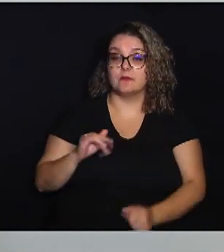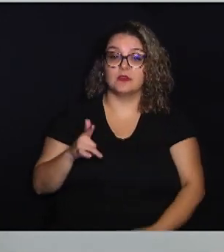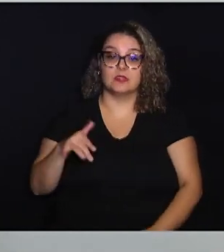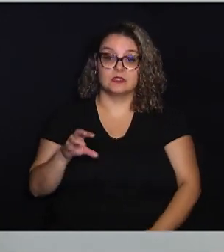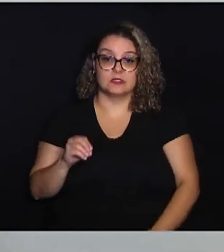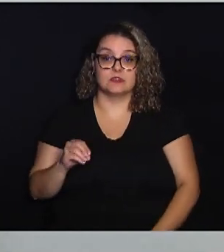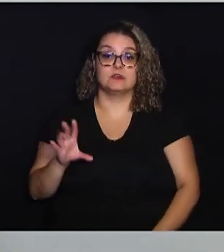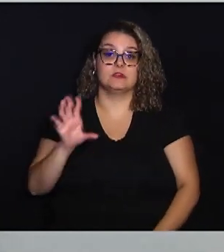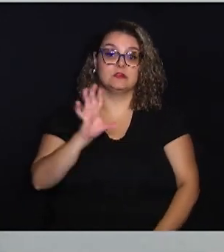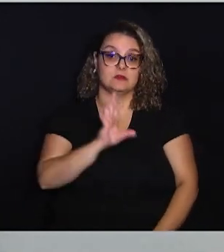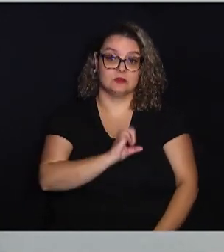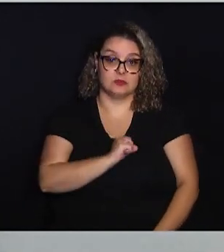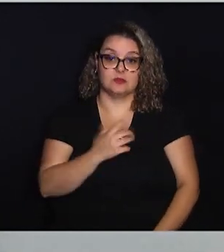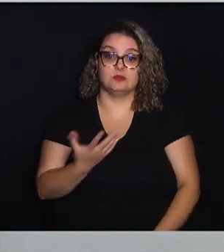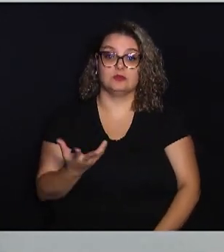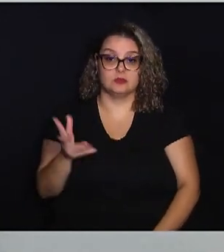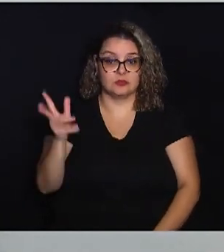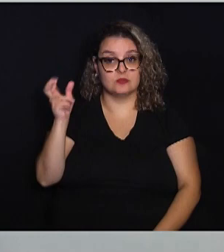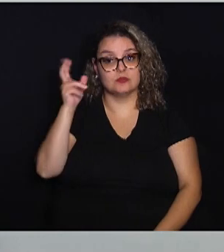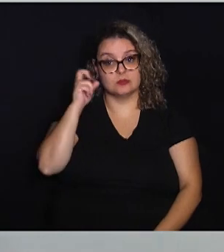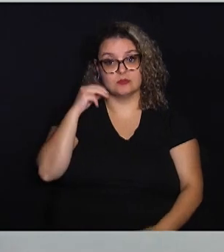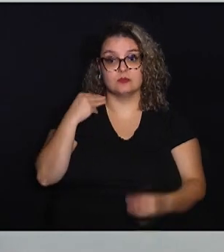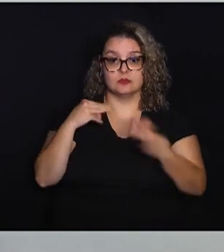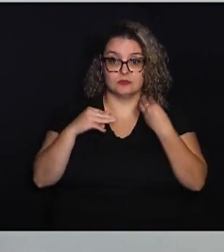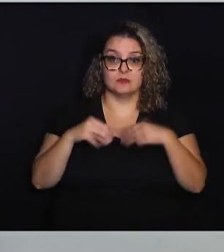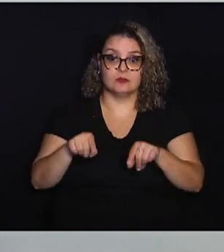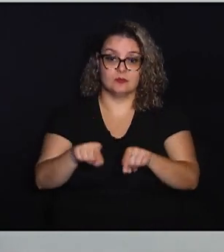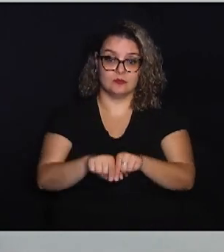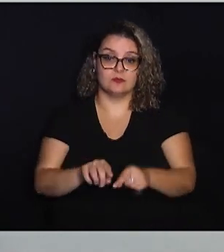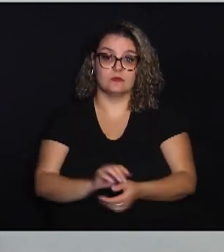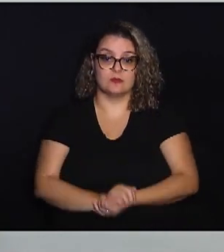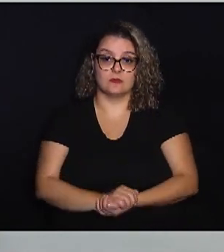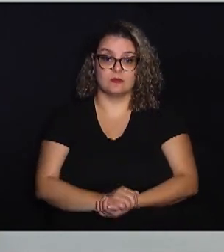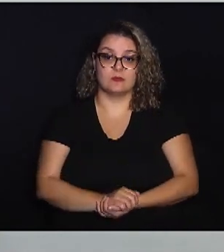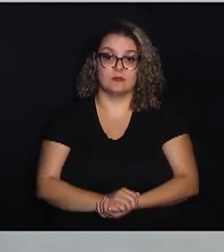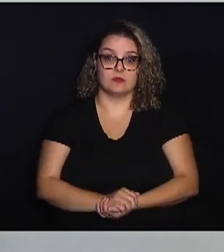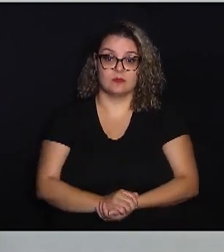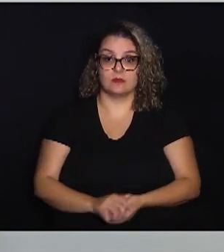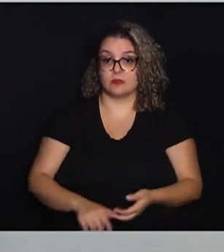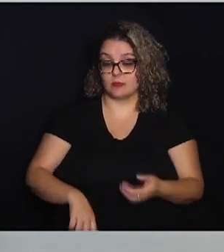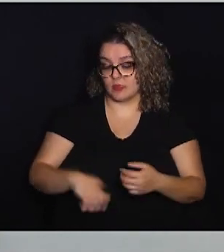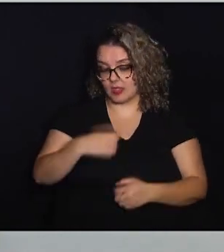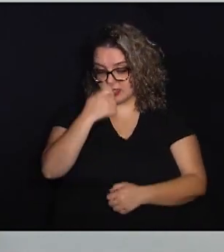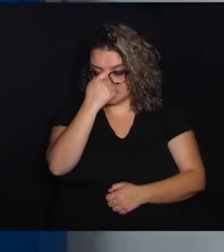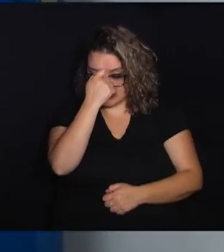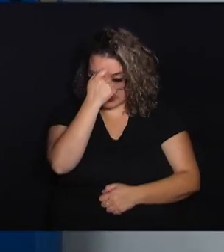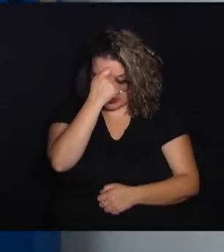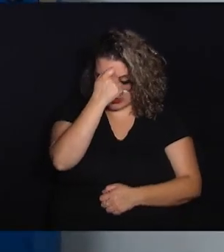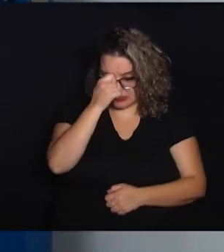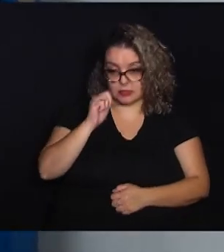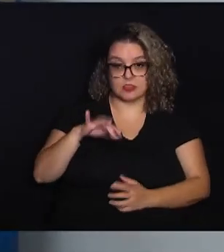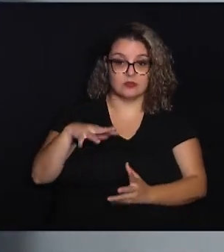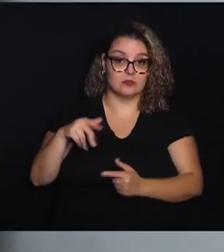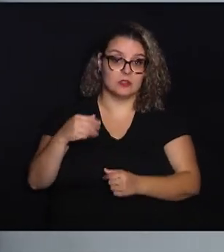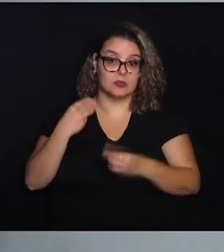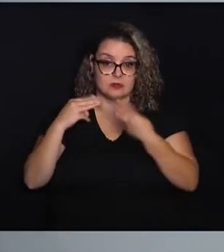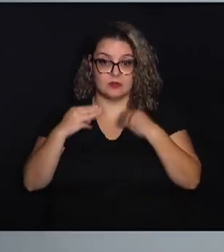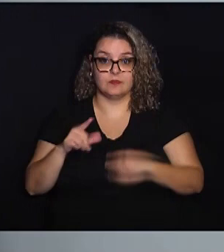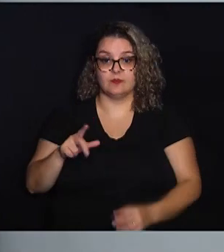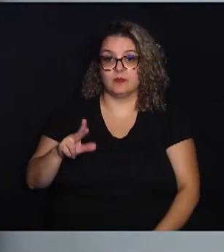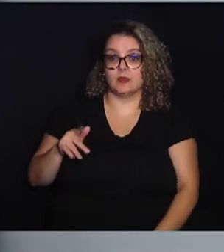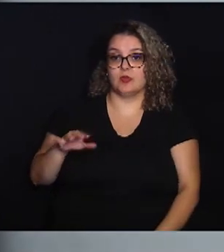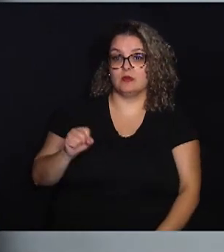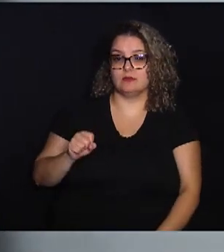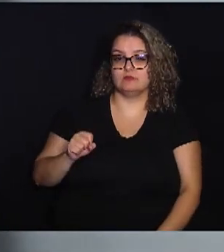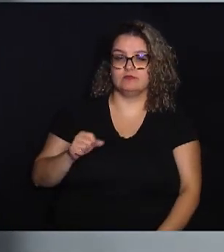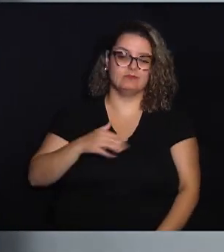Gosto de ouvir música também, sertanejo internacional. O Lucas não gosta muito